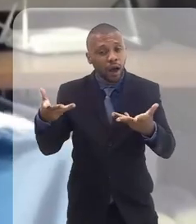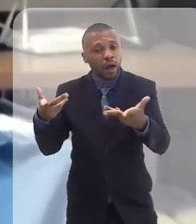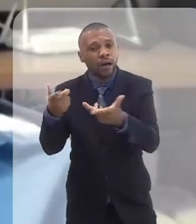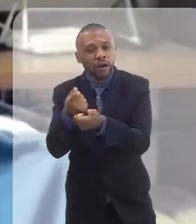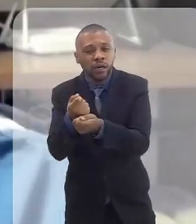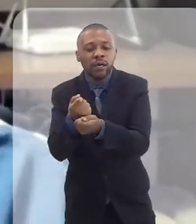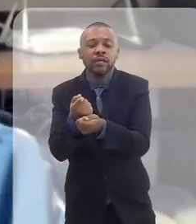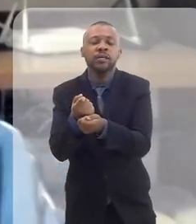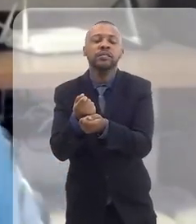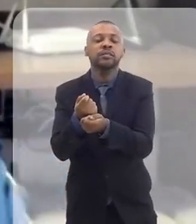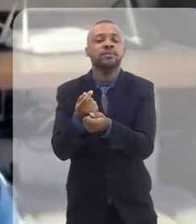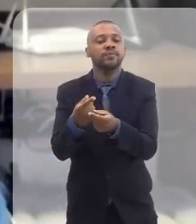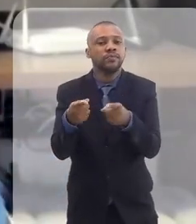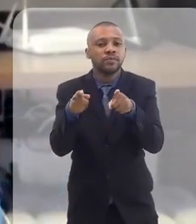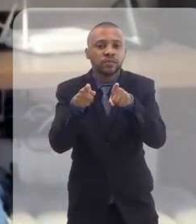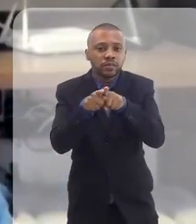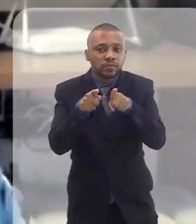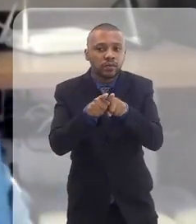professores incríveis.